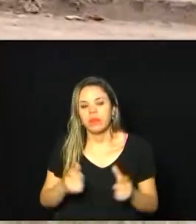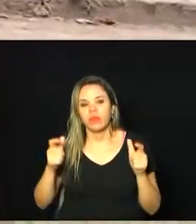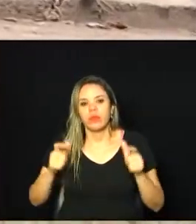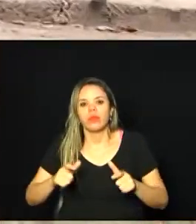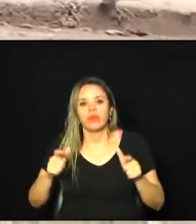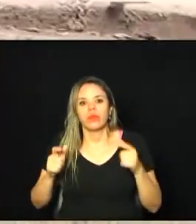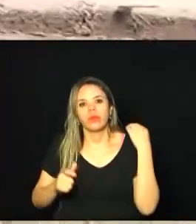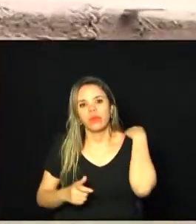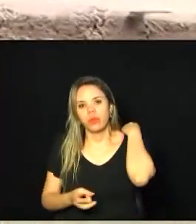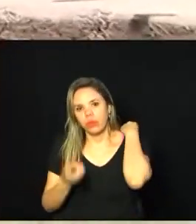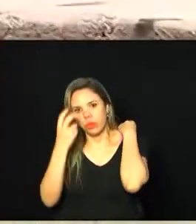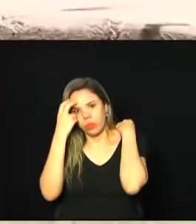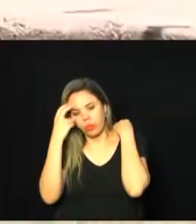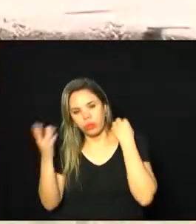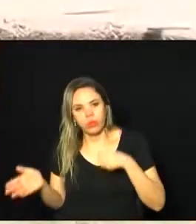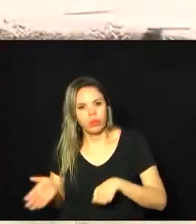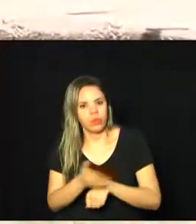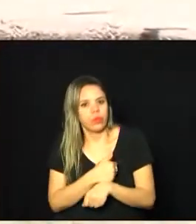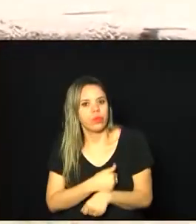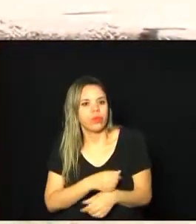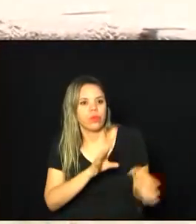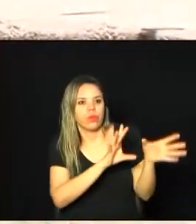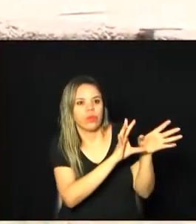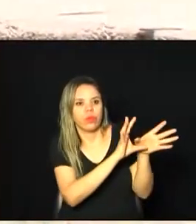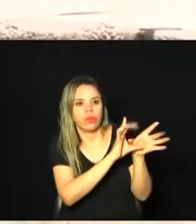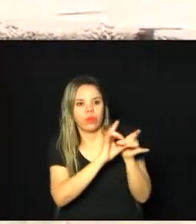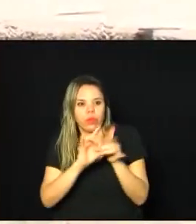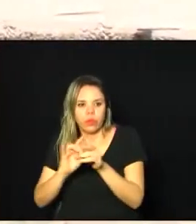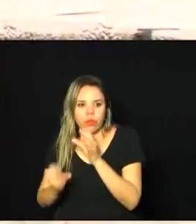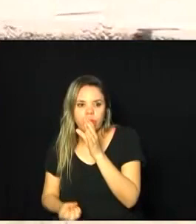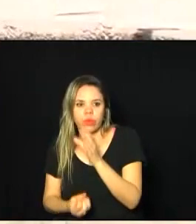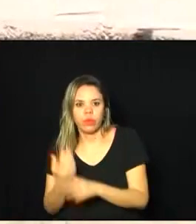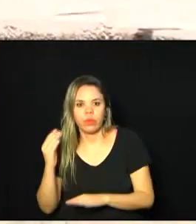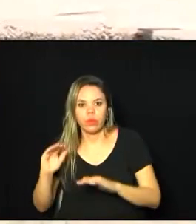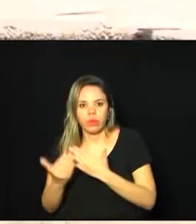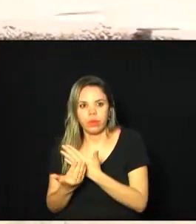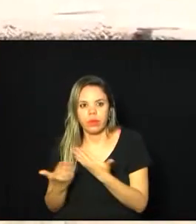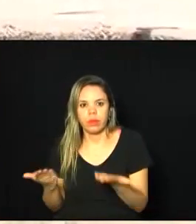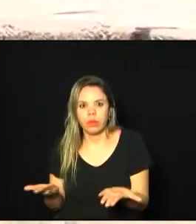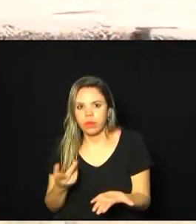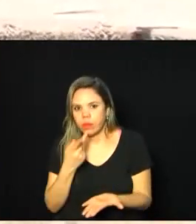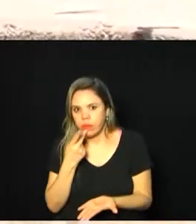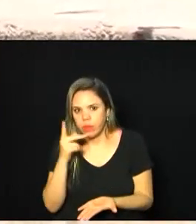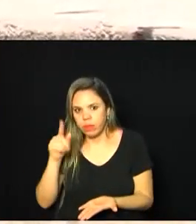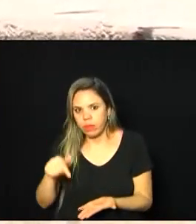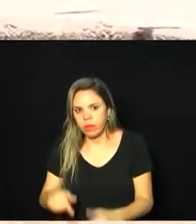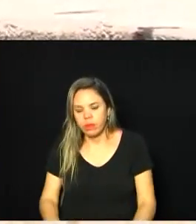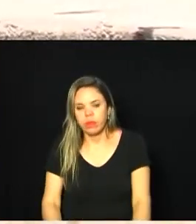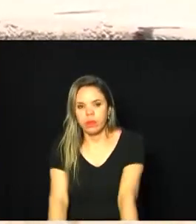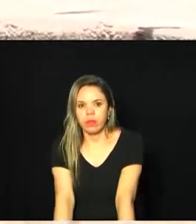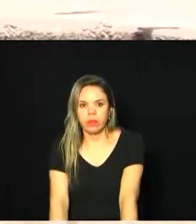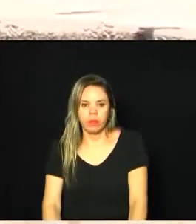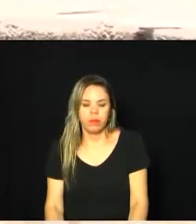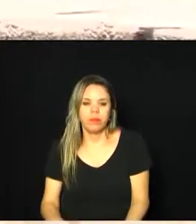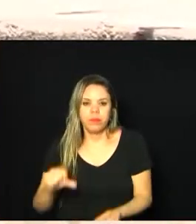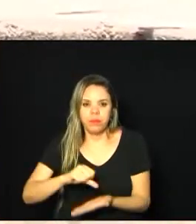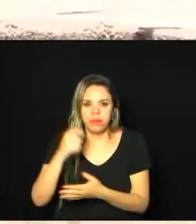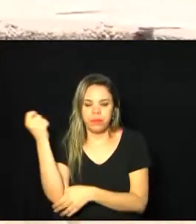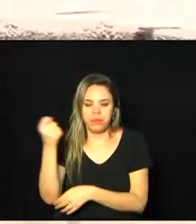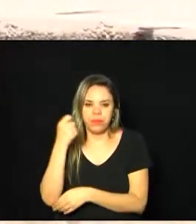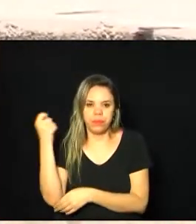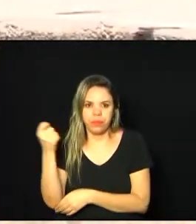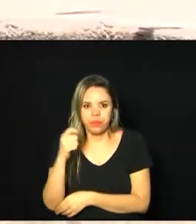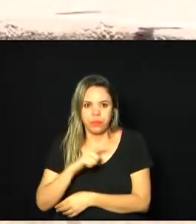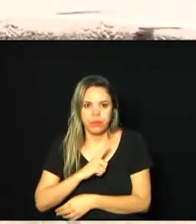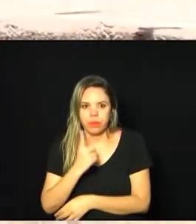espaços para a cultura. Antes, vamos contextualizar aqui o que acontece com o Jardim Samambaia. Como você já antecipou, fica na região sul,